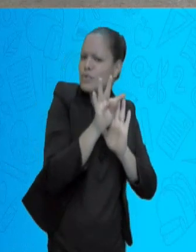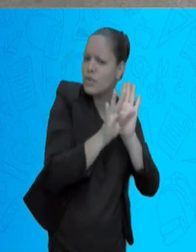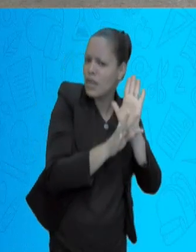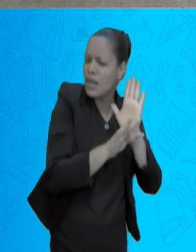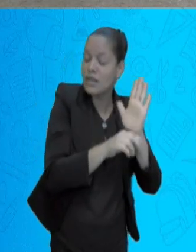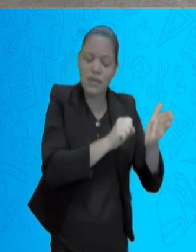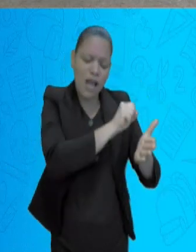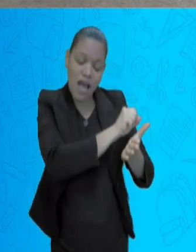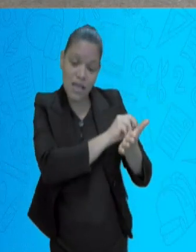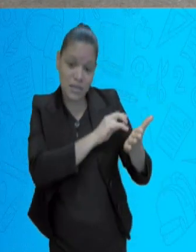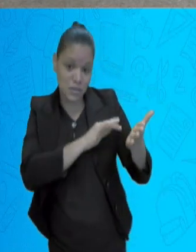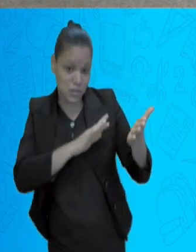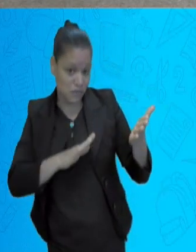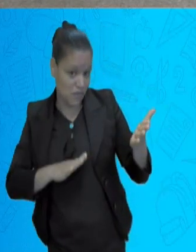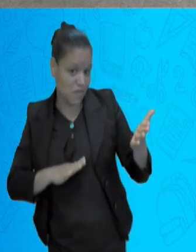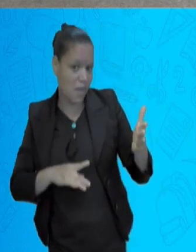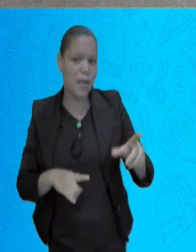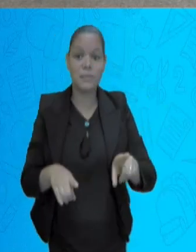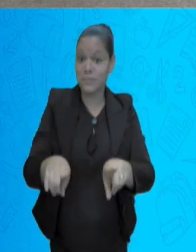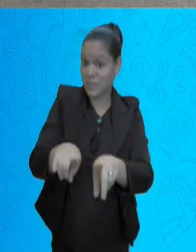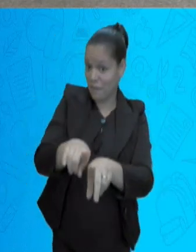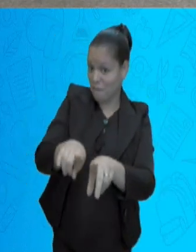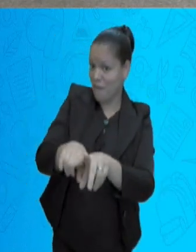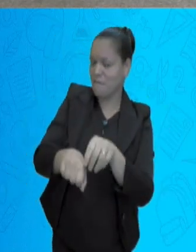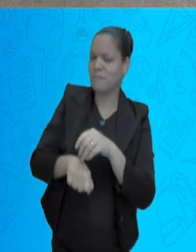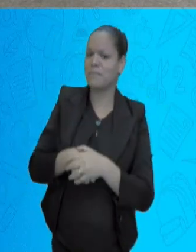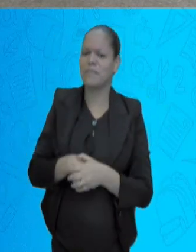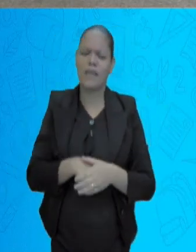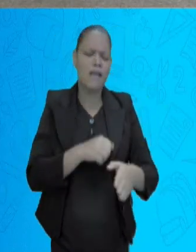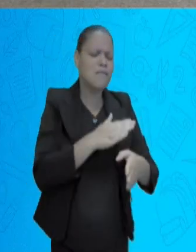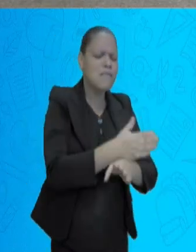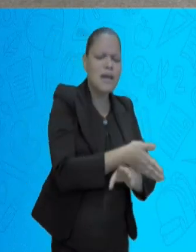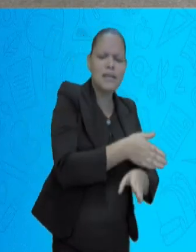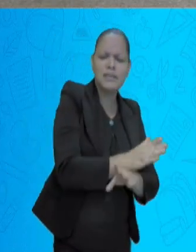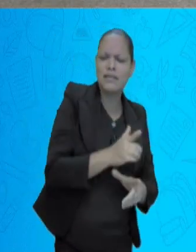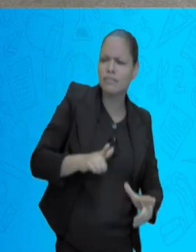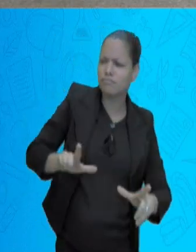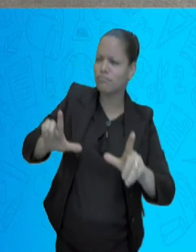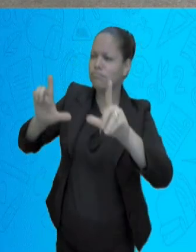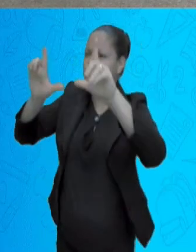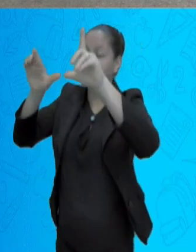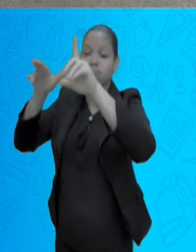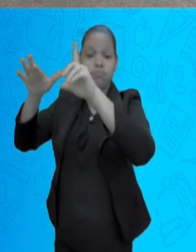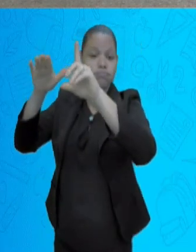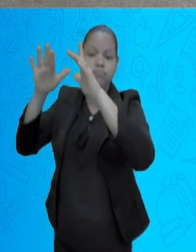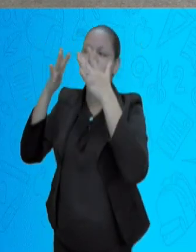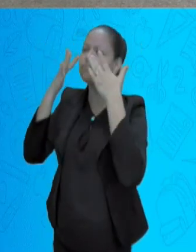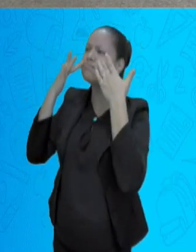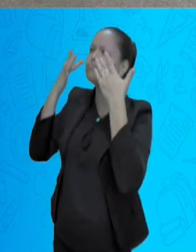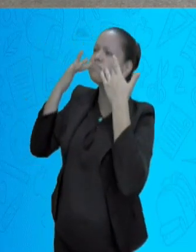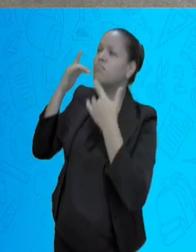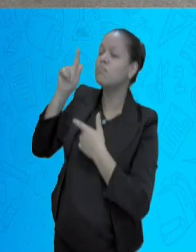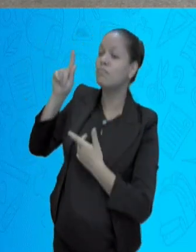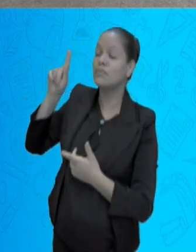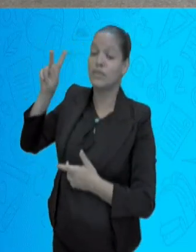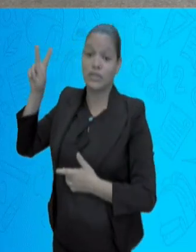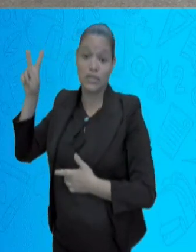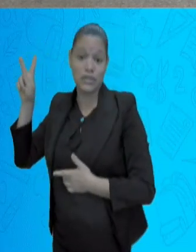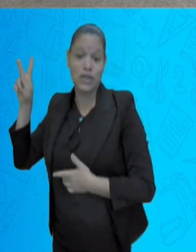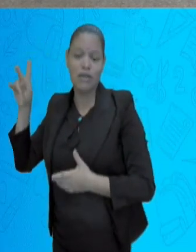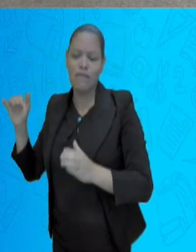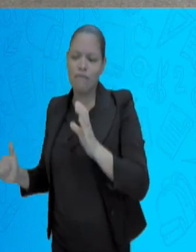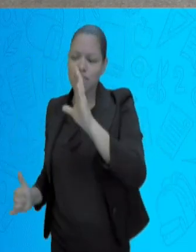as atividades de ditongo e hiato. E para acessar a plataforma SMED GV,